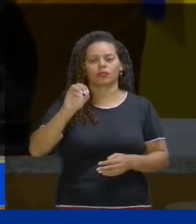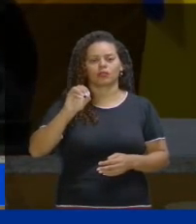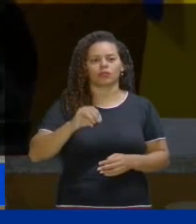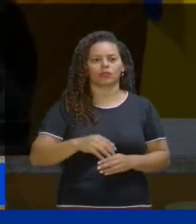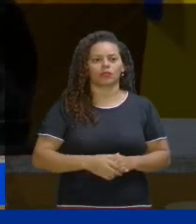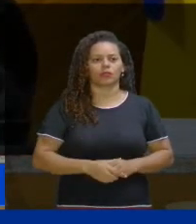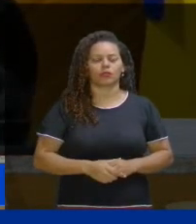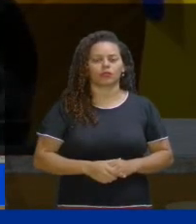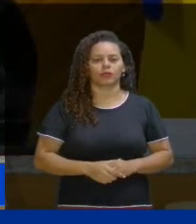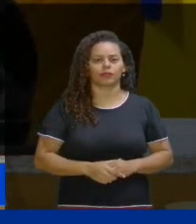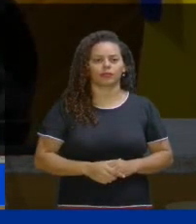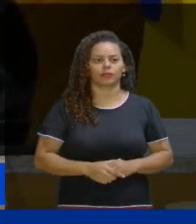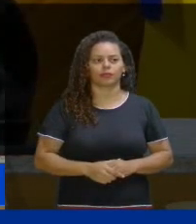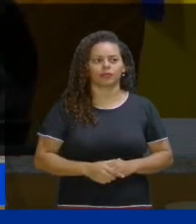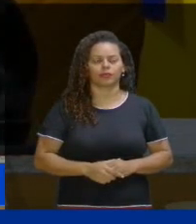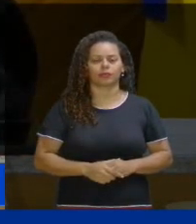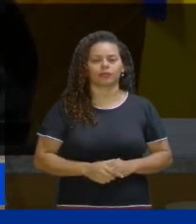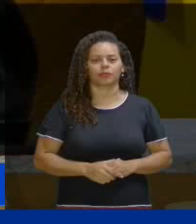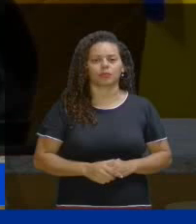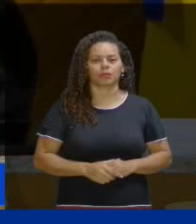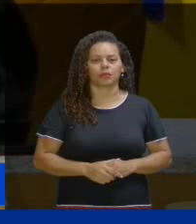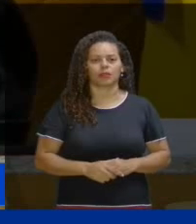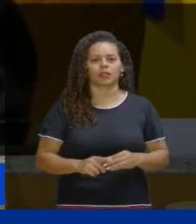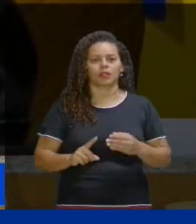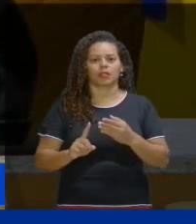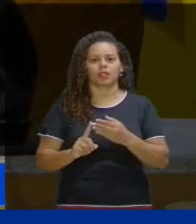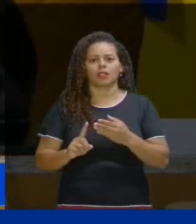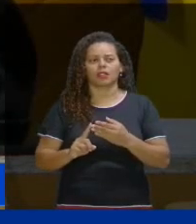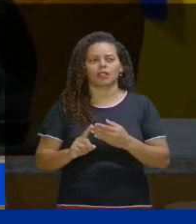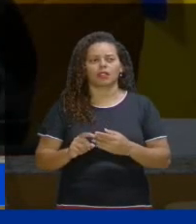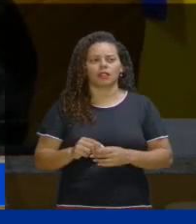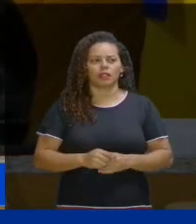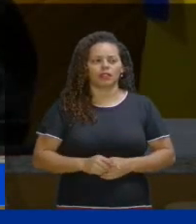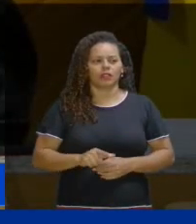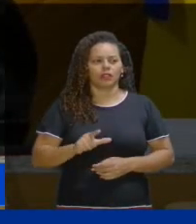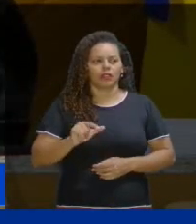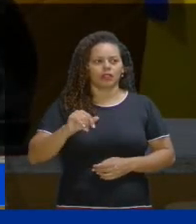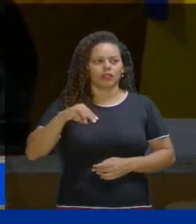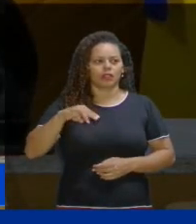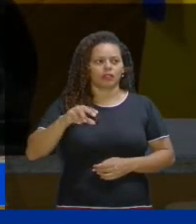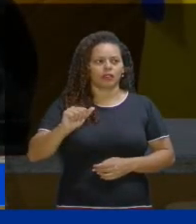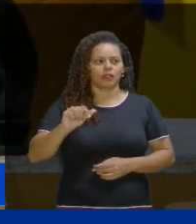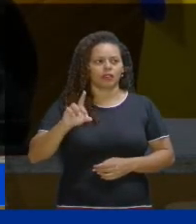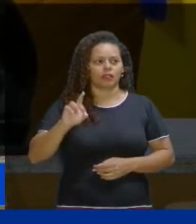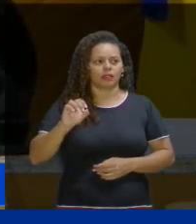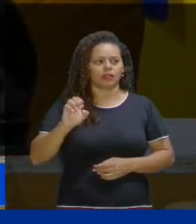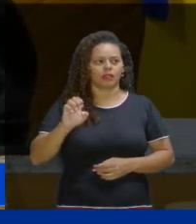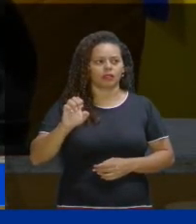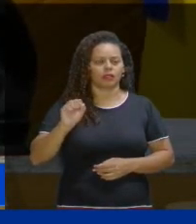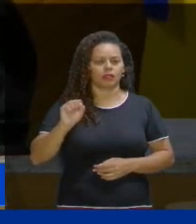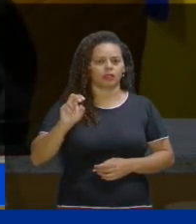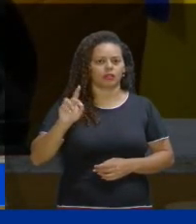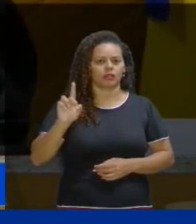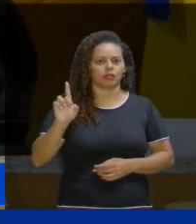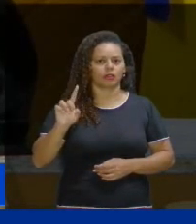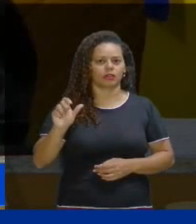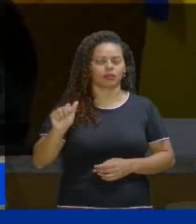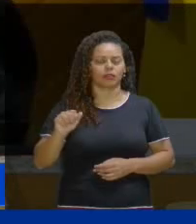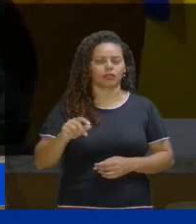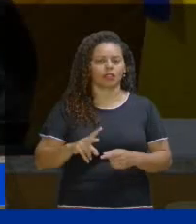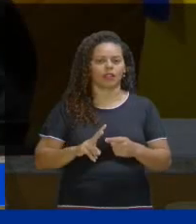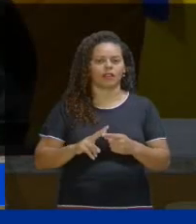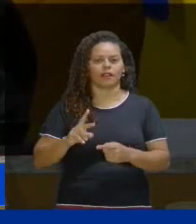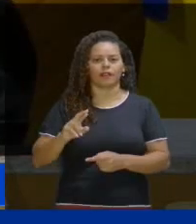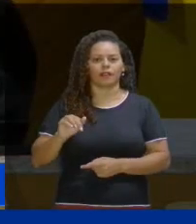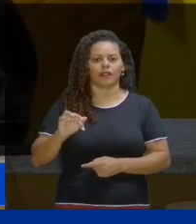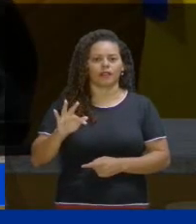Também recorrente Arthur Lima de Souza, advogado Fábio Lobato Garcia, Rafaela